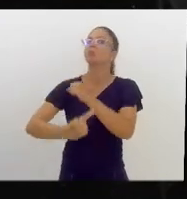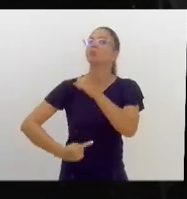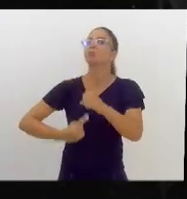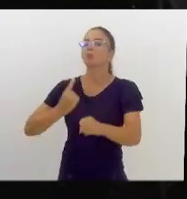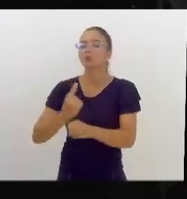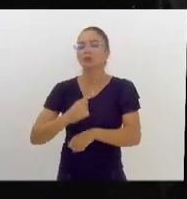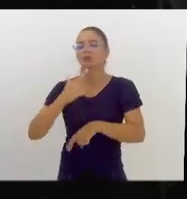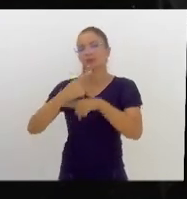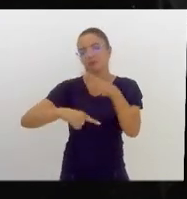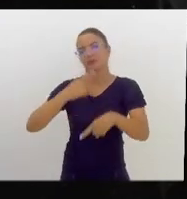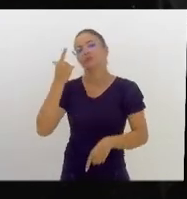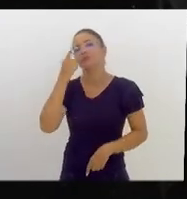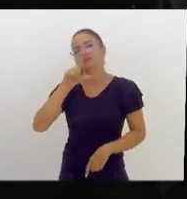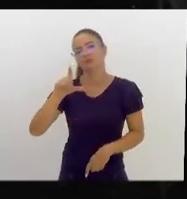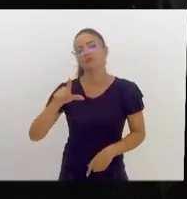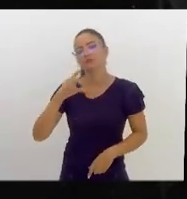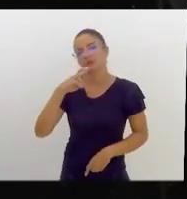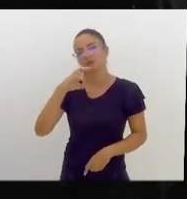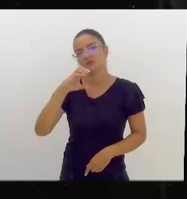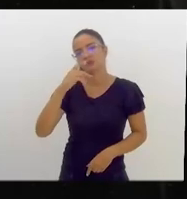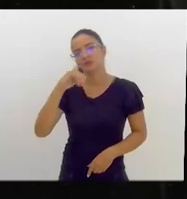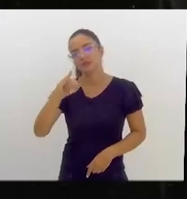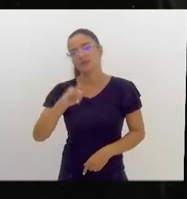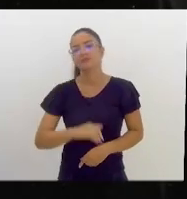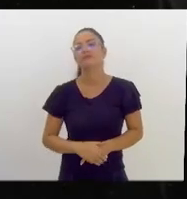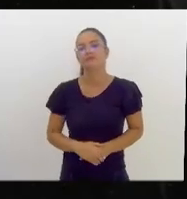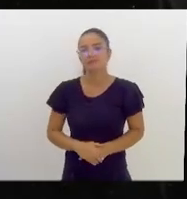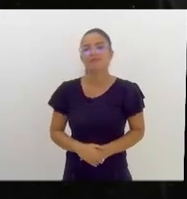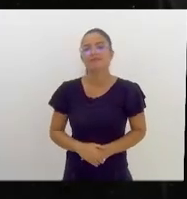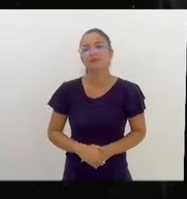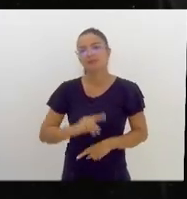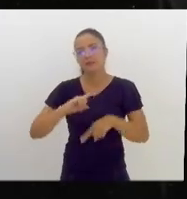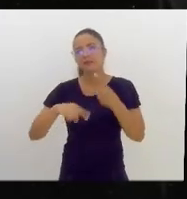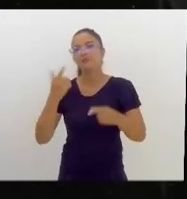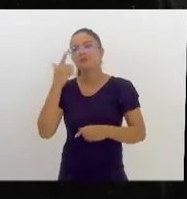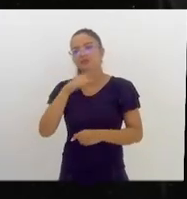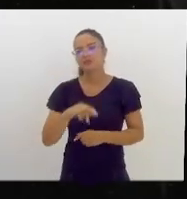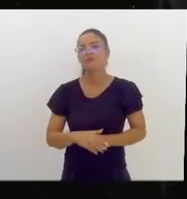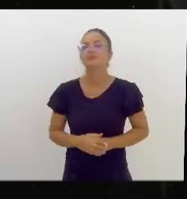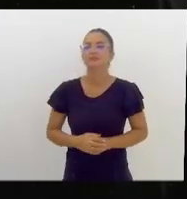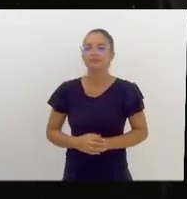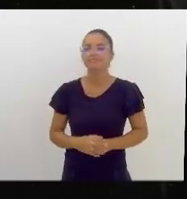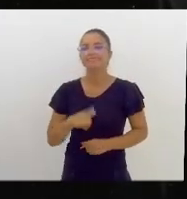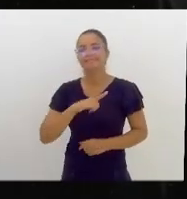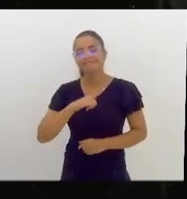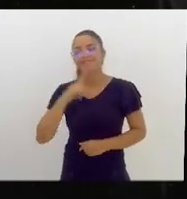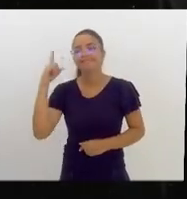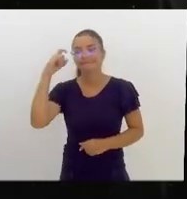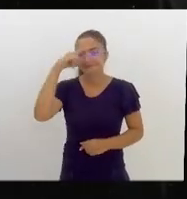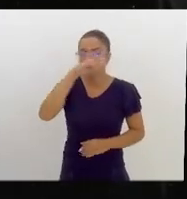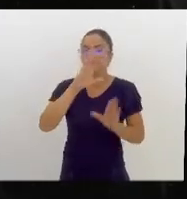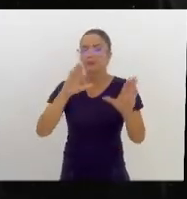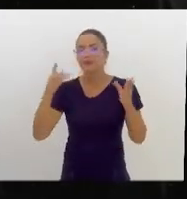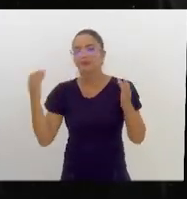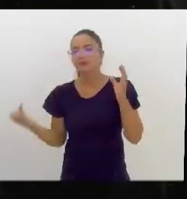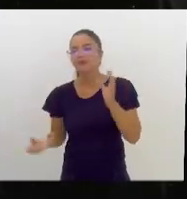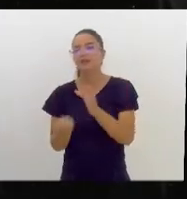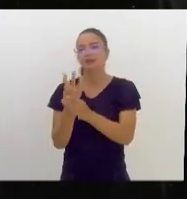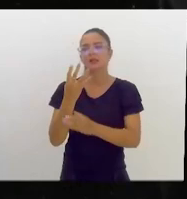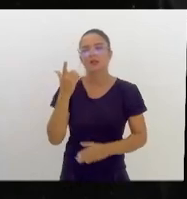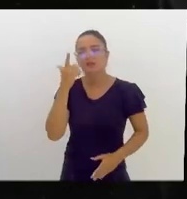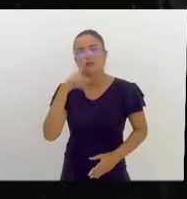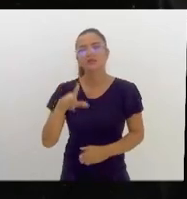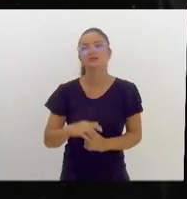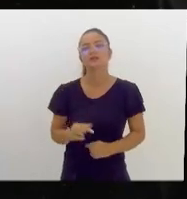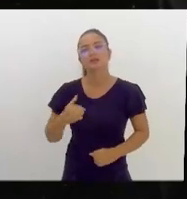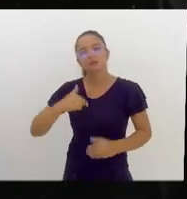pudesse ser instalada. Depois de um ano, nós conseguimos instalar essa CPI. Com tanta dificuldade, mas nós conseguimos instalar. Eu gostaria de